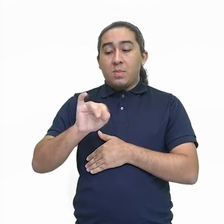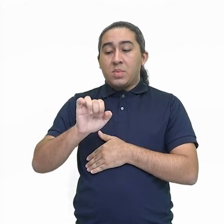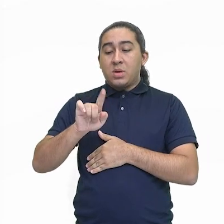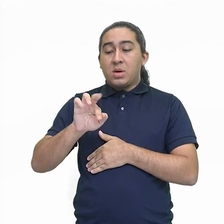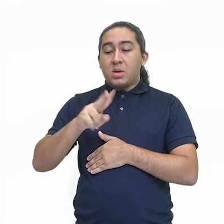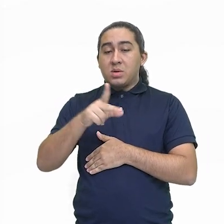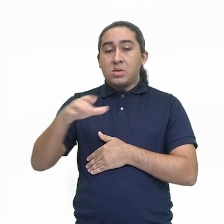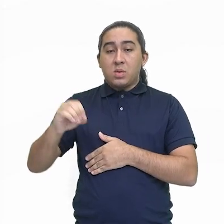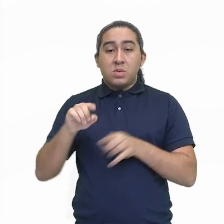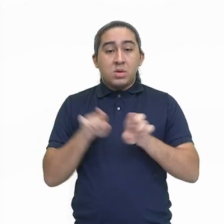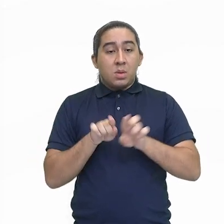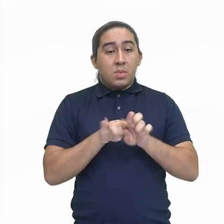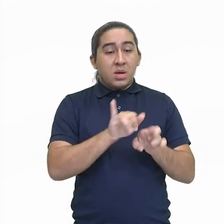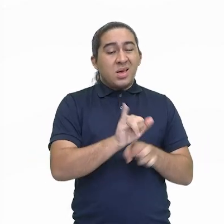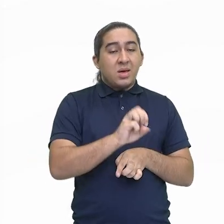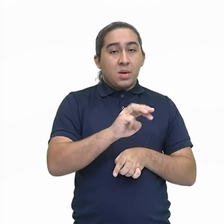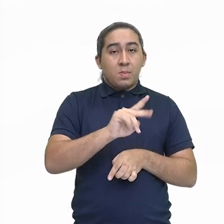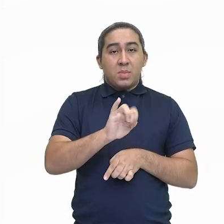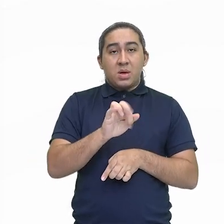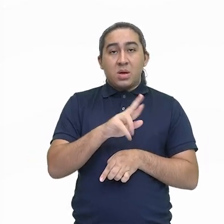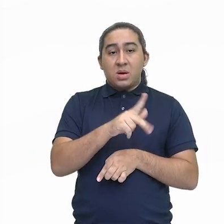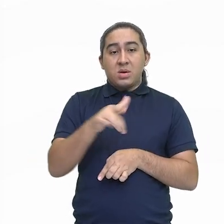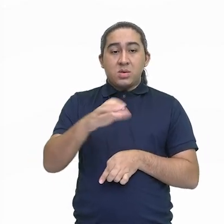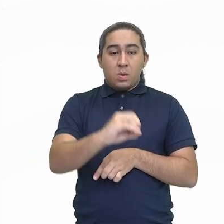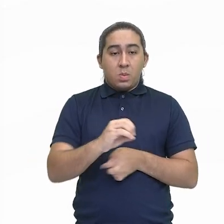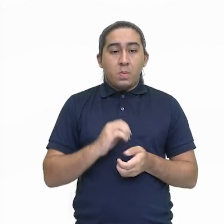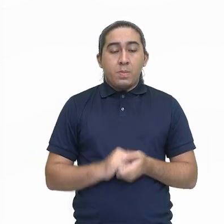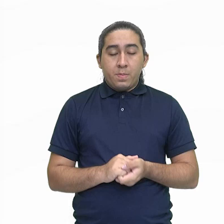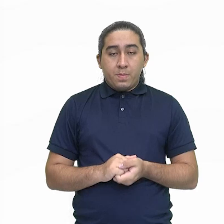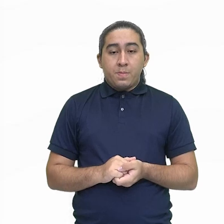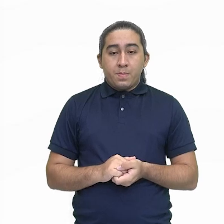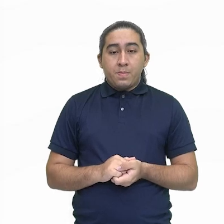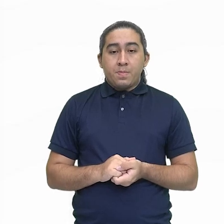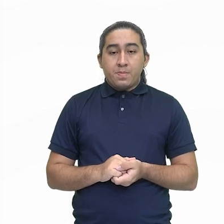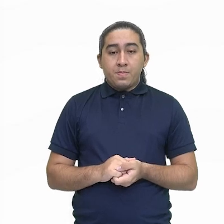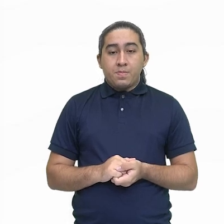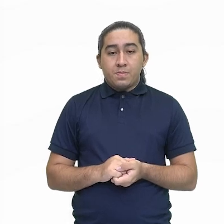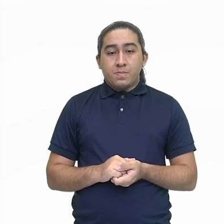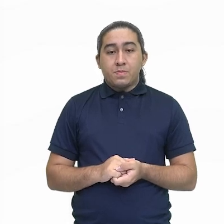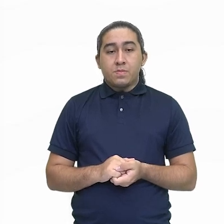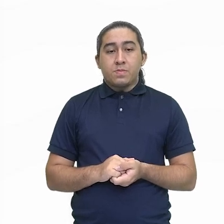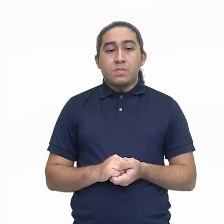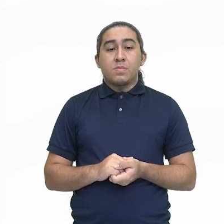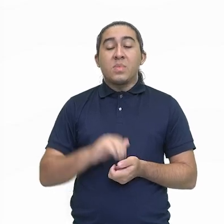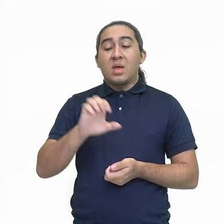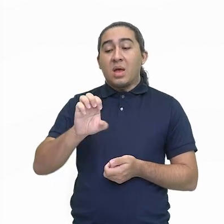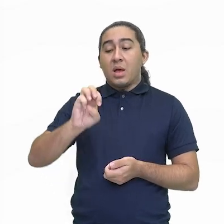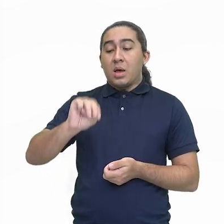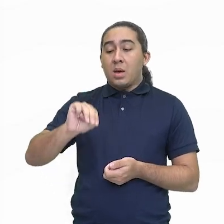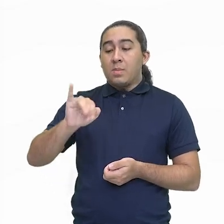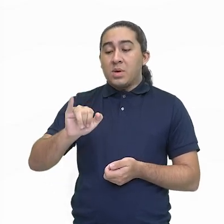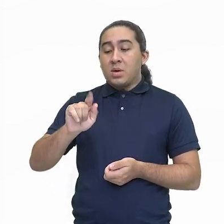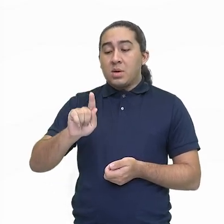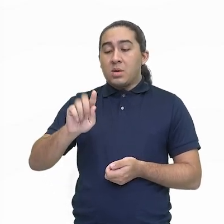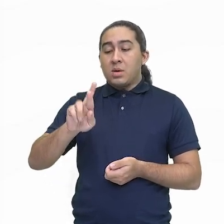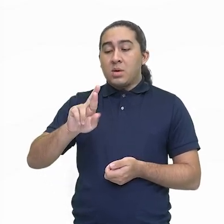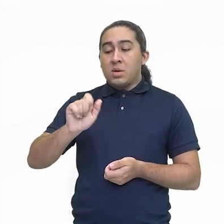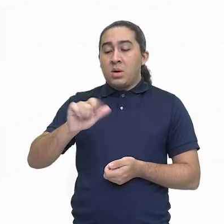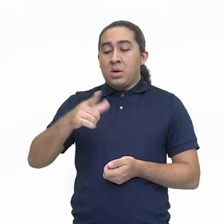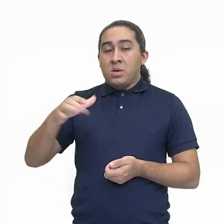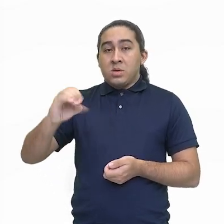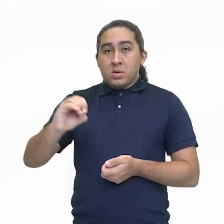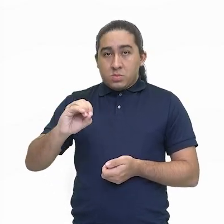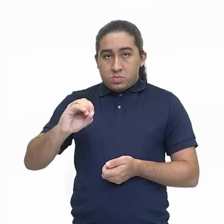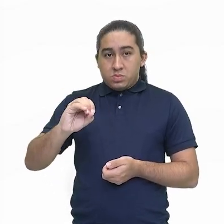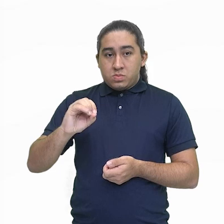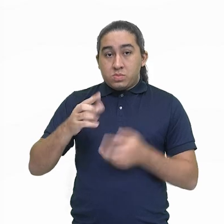e imigração. Aí na tela para vocês. Emigração, quando é escrito aí com a